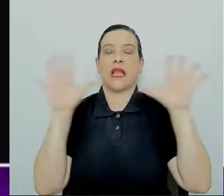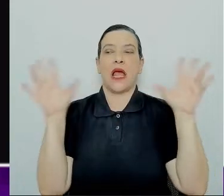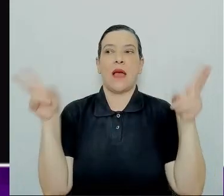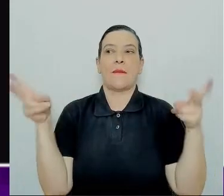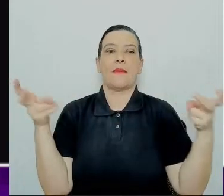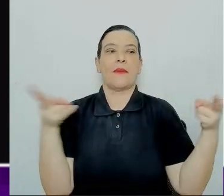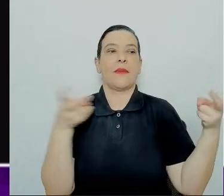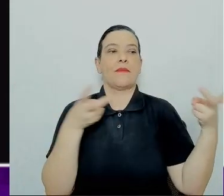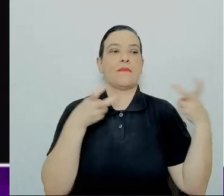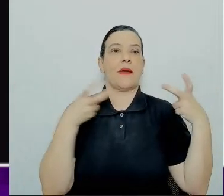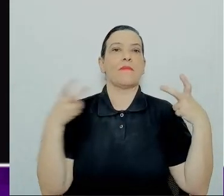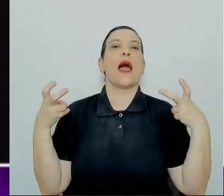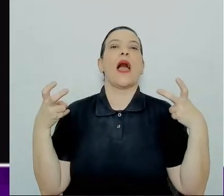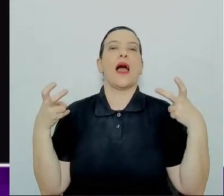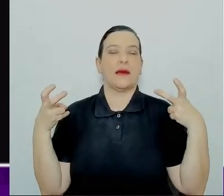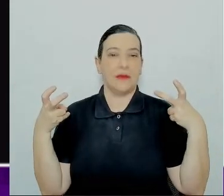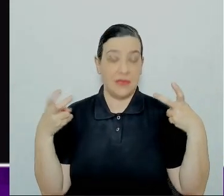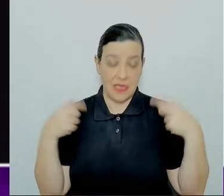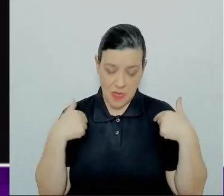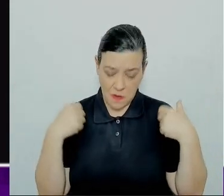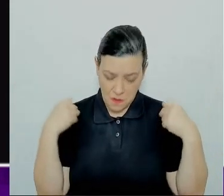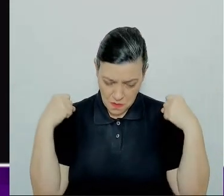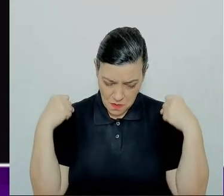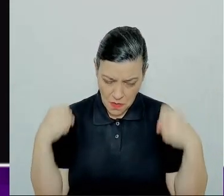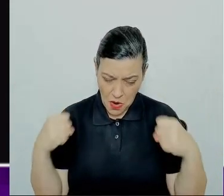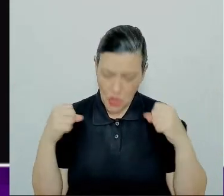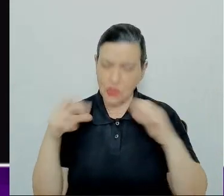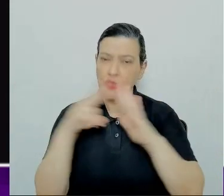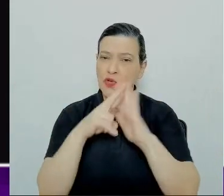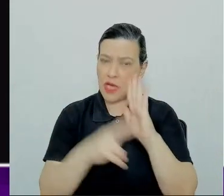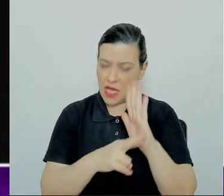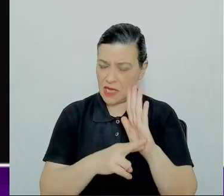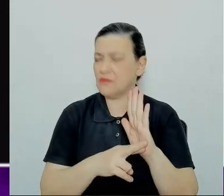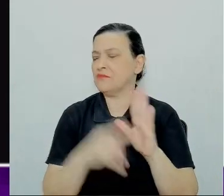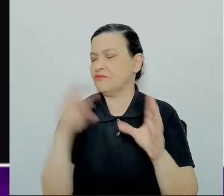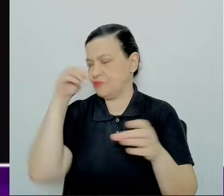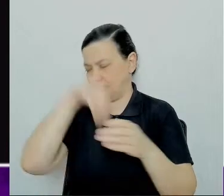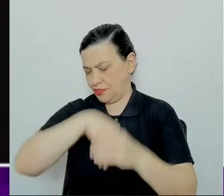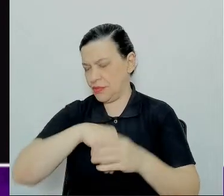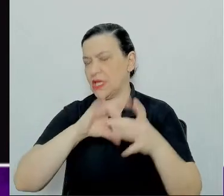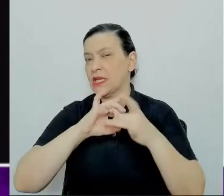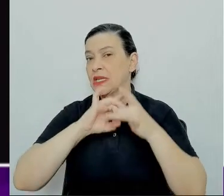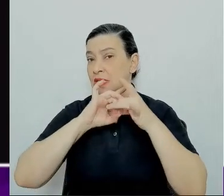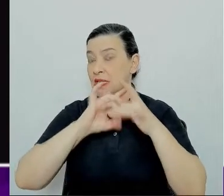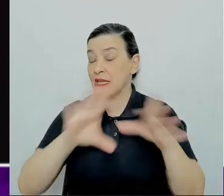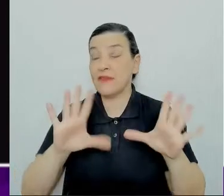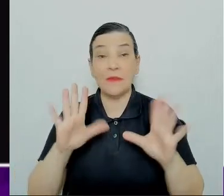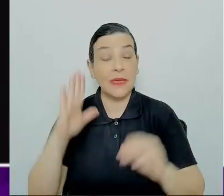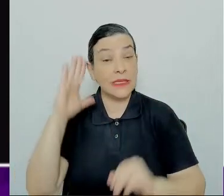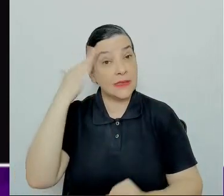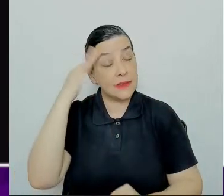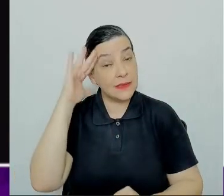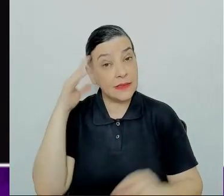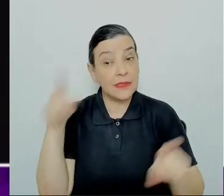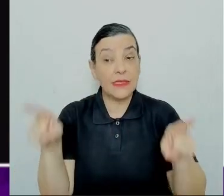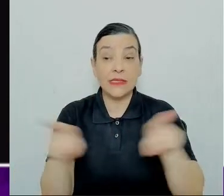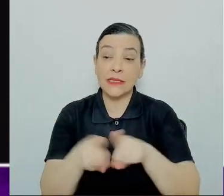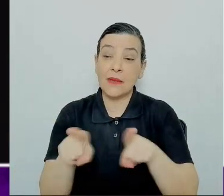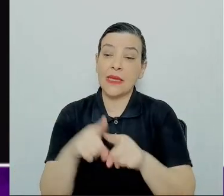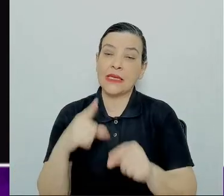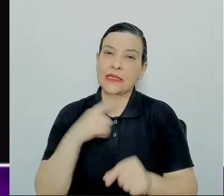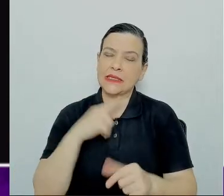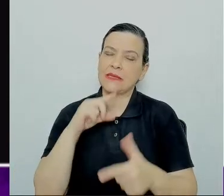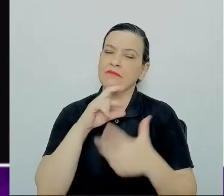está sendo alimentado. Eu posso colocar regras? Com certeza, mas eu posso entender que tem muitas coisas ali que ele vai